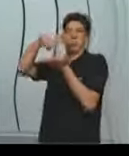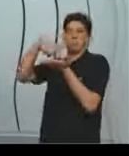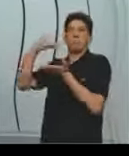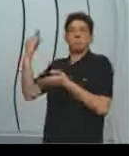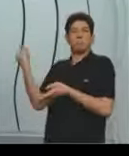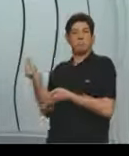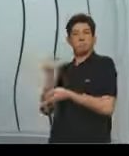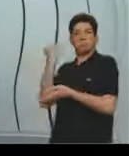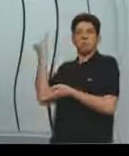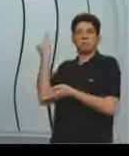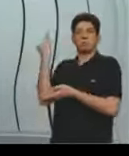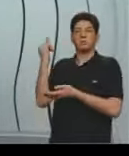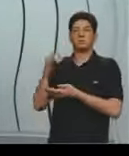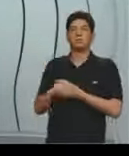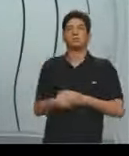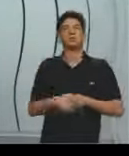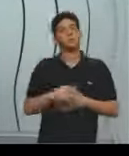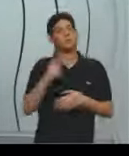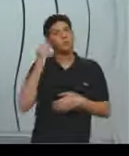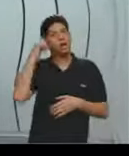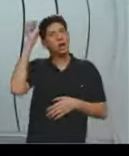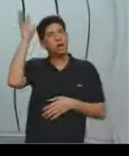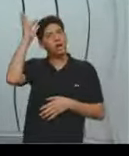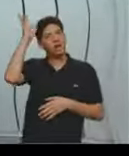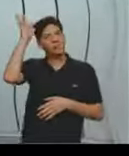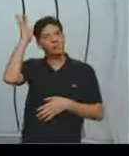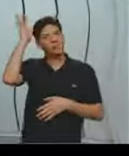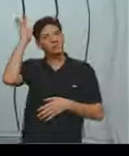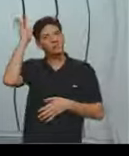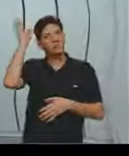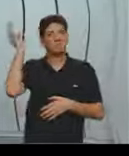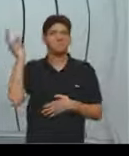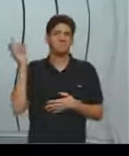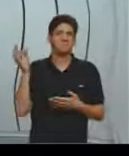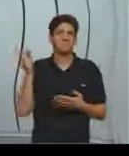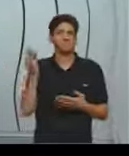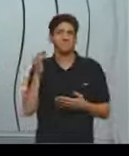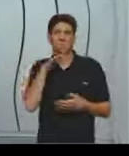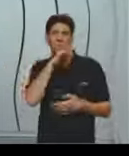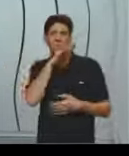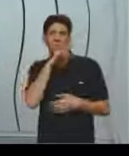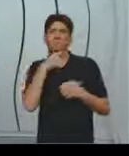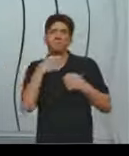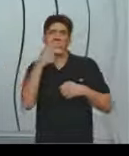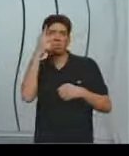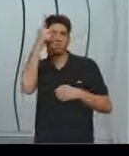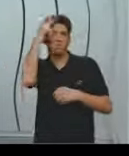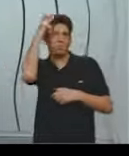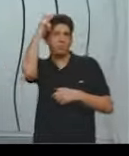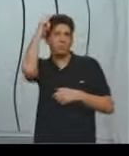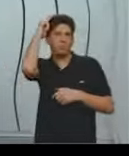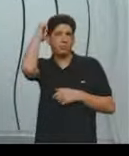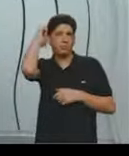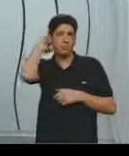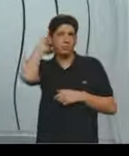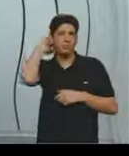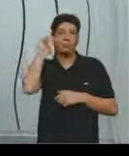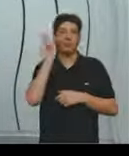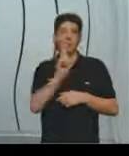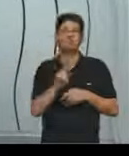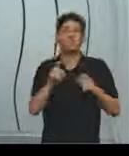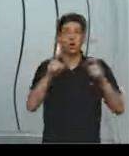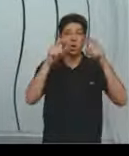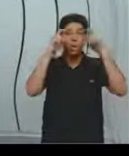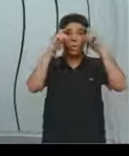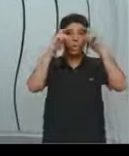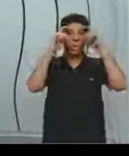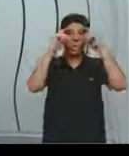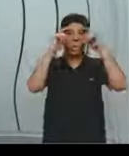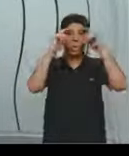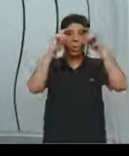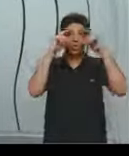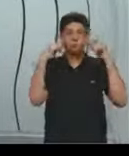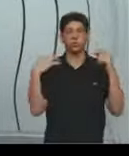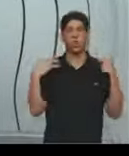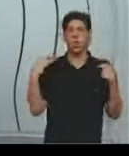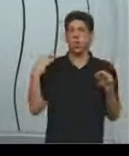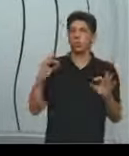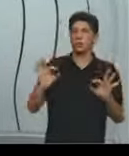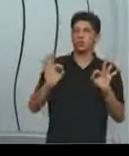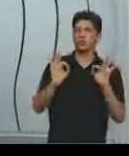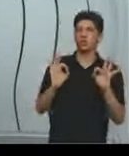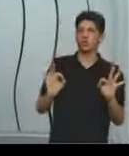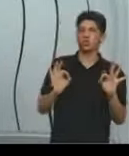acontecer a pessoa falar esse cabelo Seu Marcos um dado que você não dá credibilidade eles vão cortar meu cabelo vai colocar um óculos eles vão me dar um banho de loja